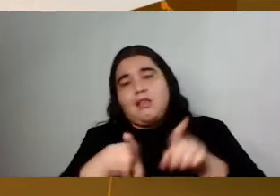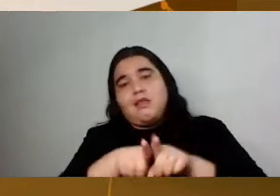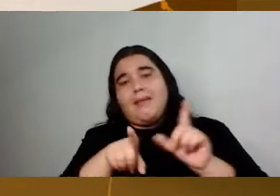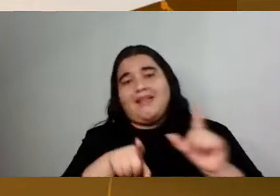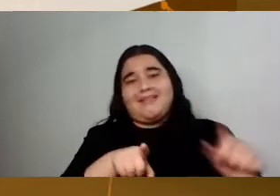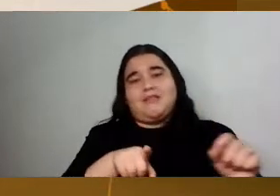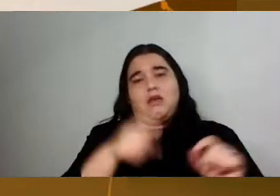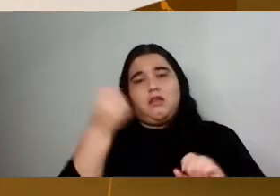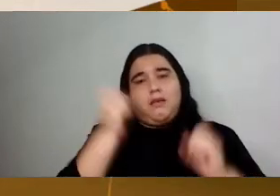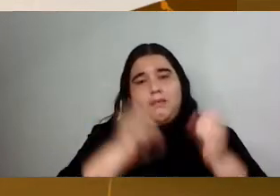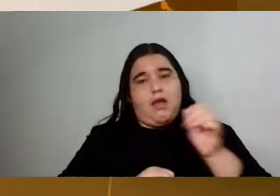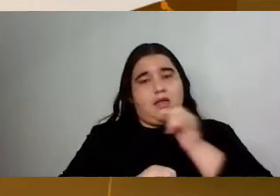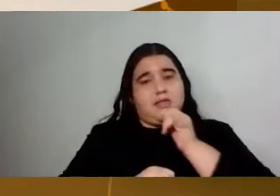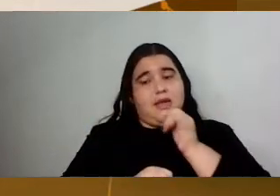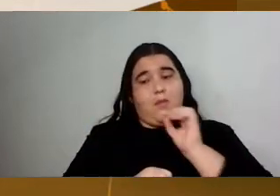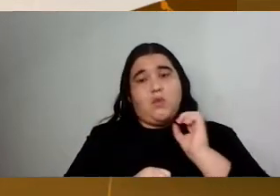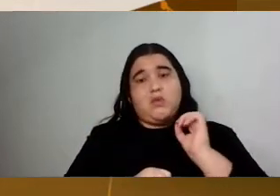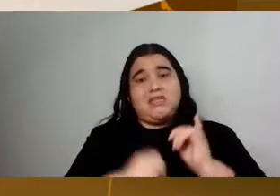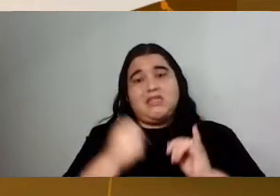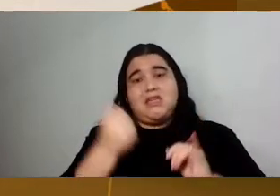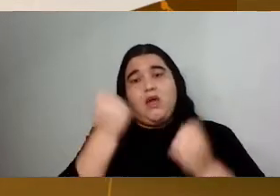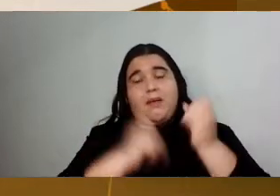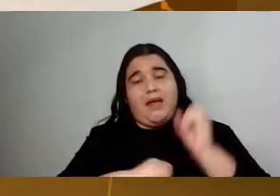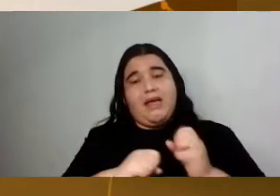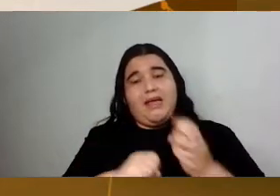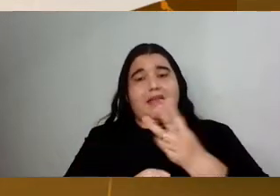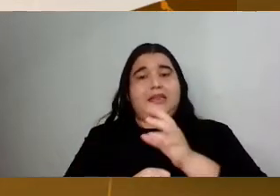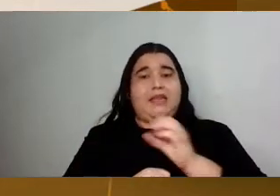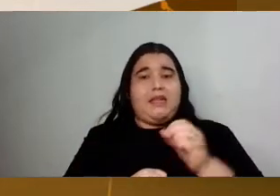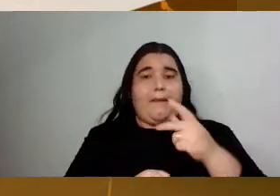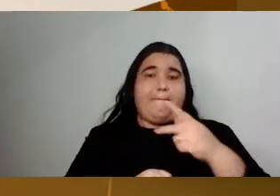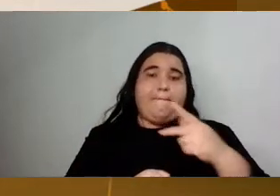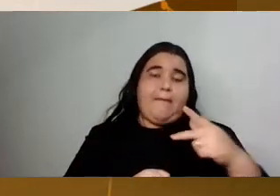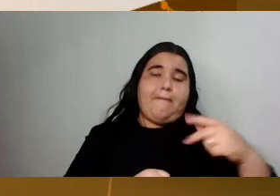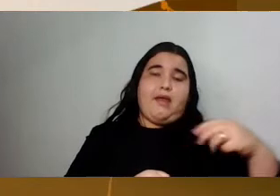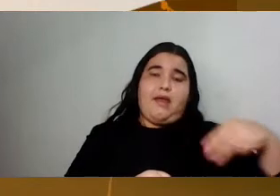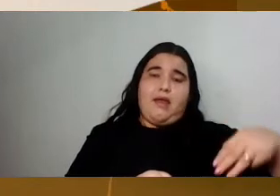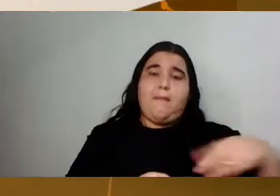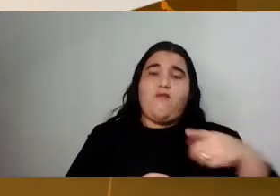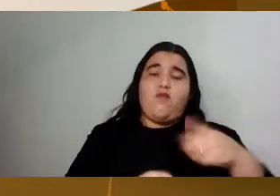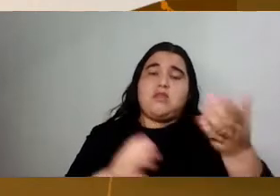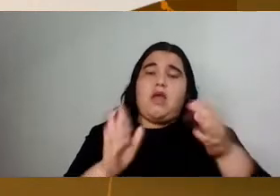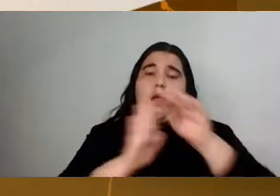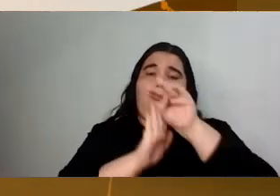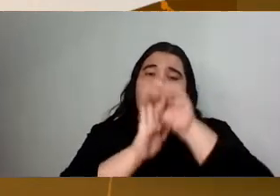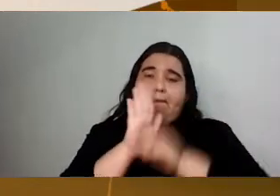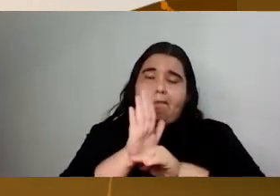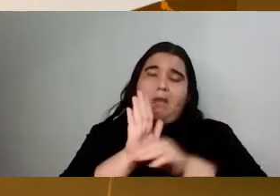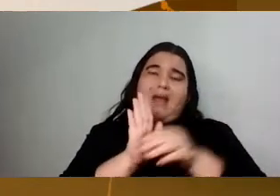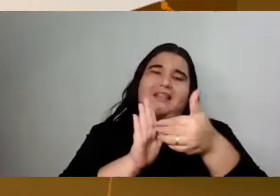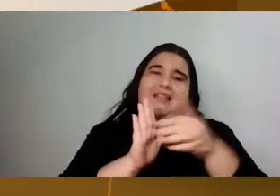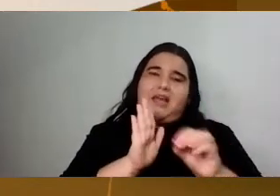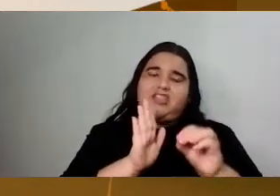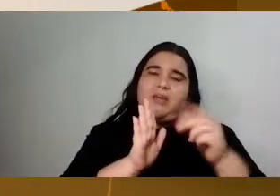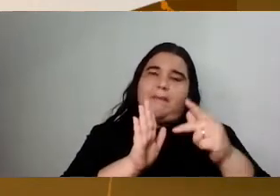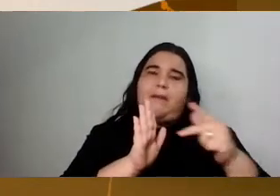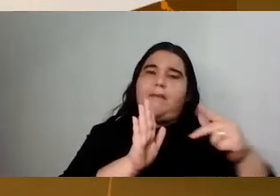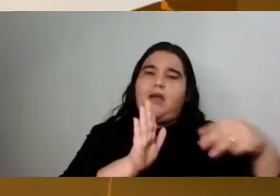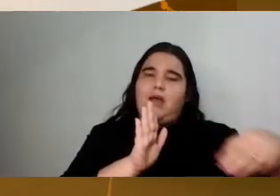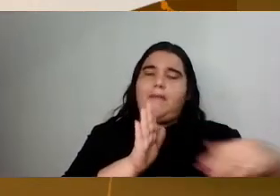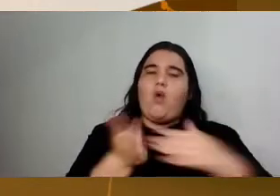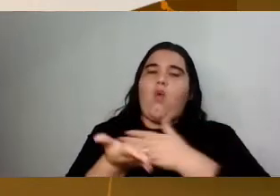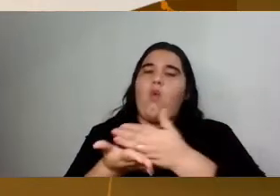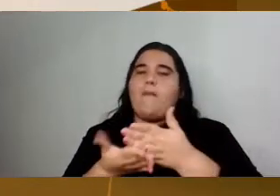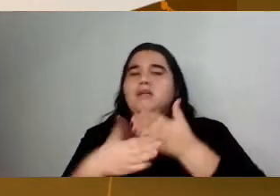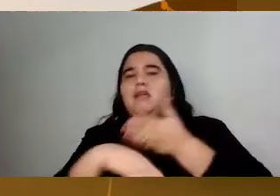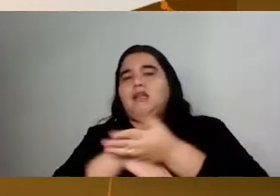quando você está com um equipamento que está com 30 ppm de umidade, você quer baixá-lo para 10 ppm, começa com 30 na entrada e